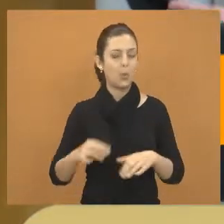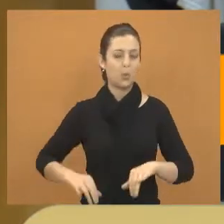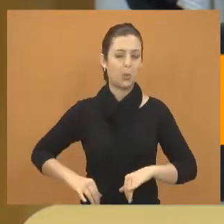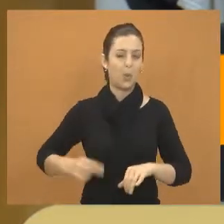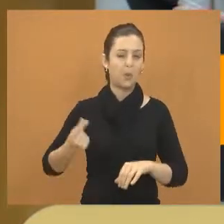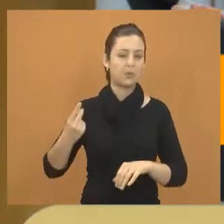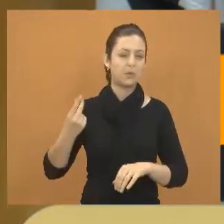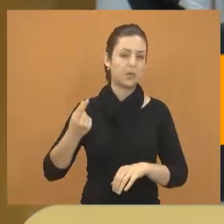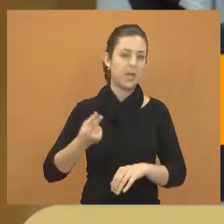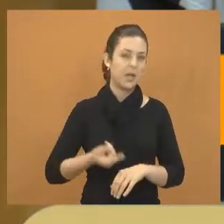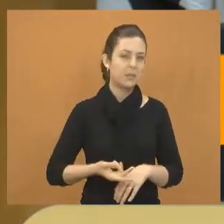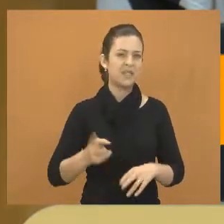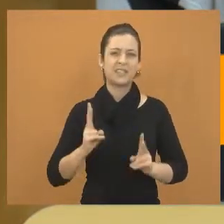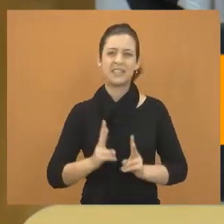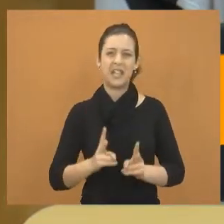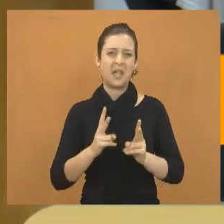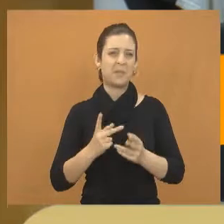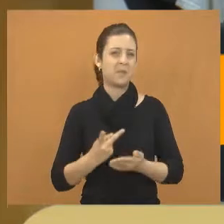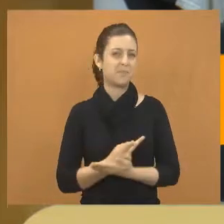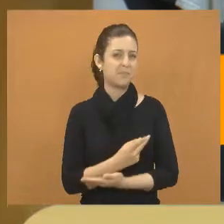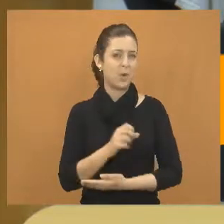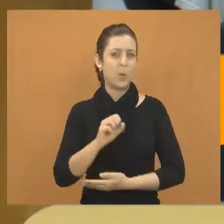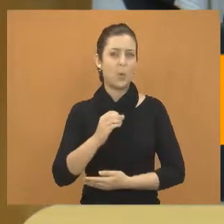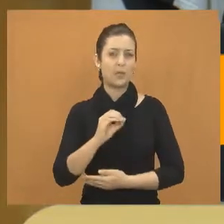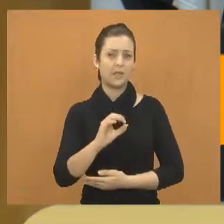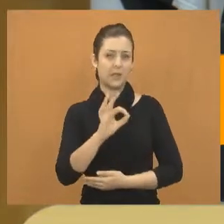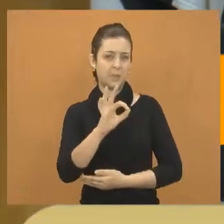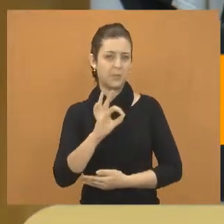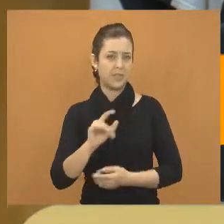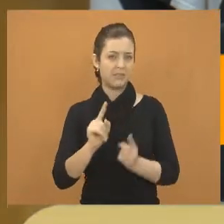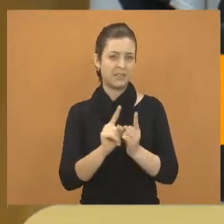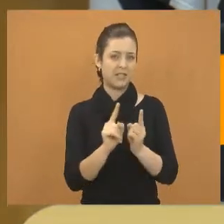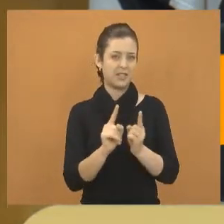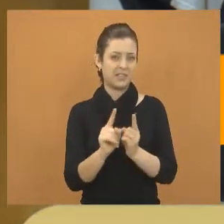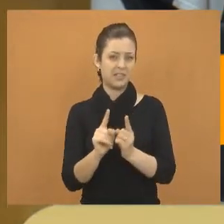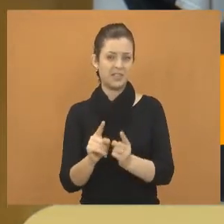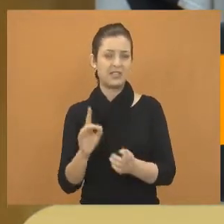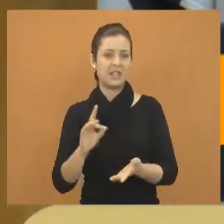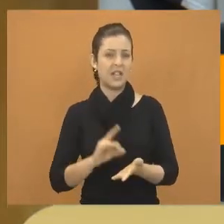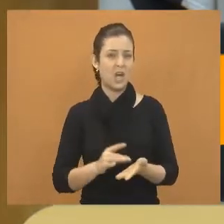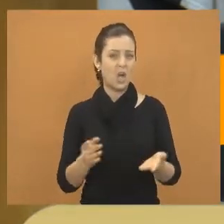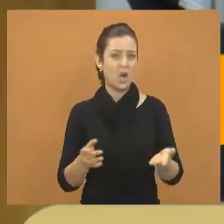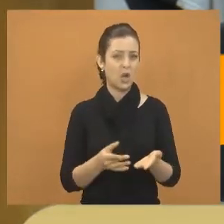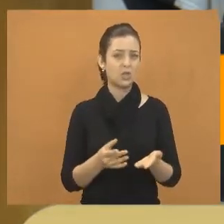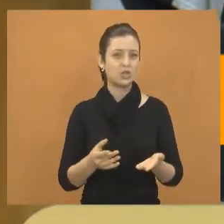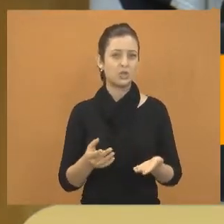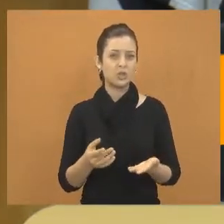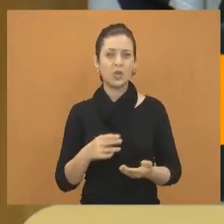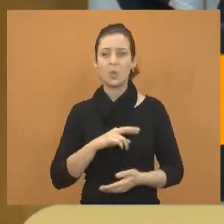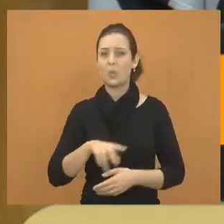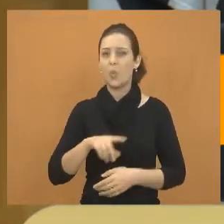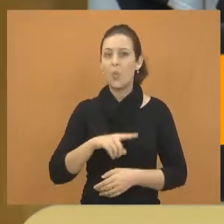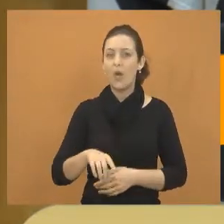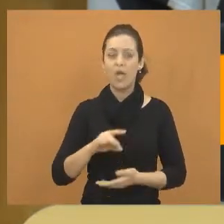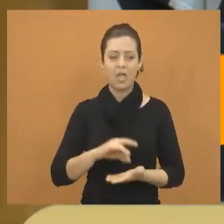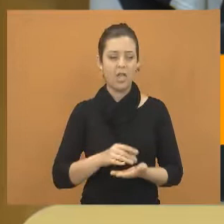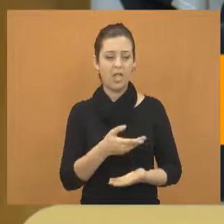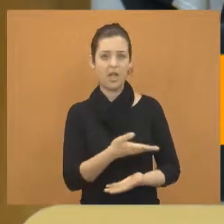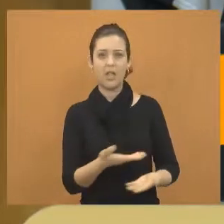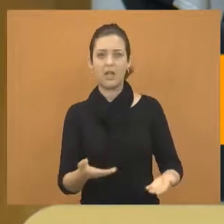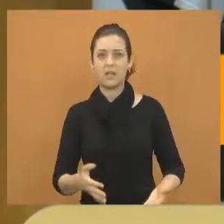isso sempre acontece. 80% dos atendimentos que são realizados hoje no pronto-socorro não deveriam ser realizados